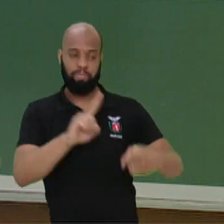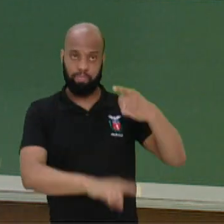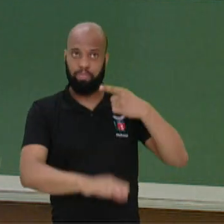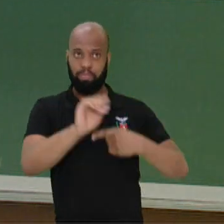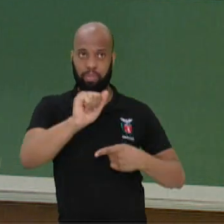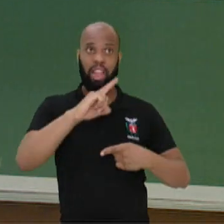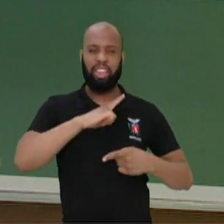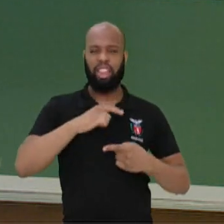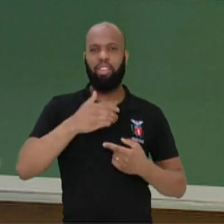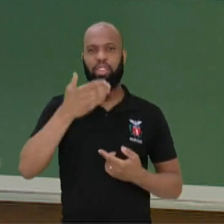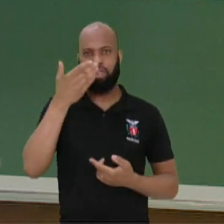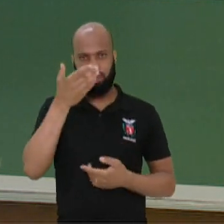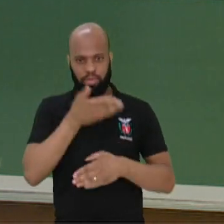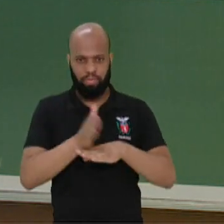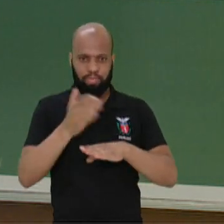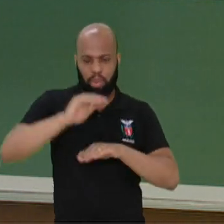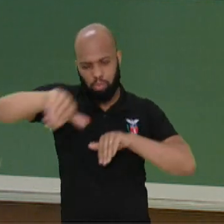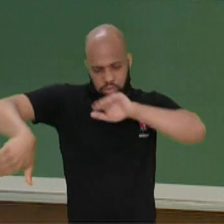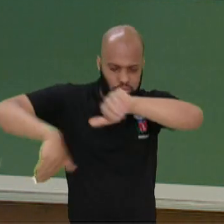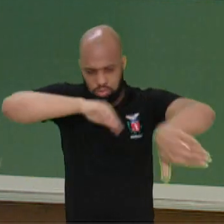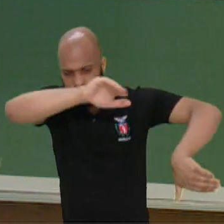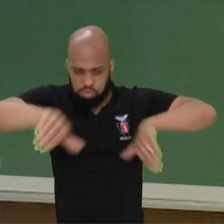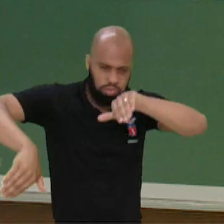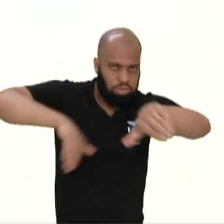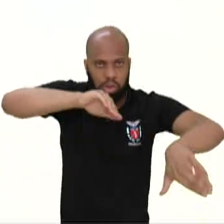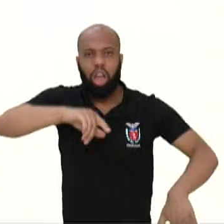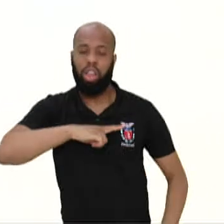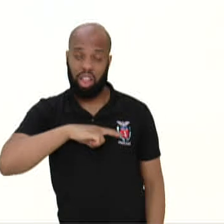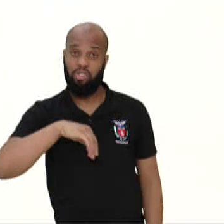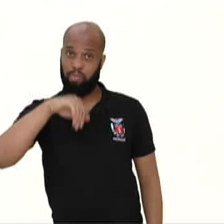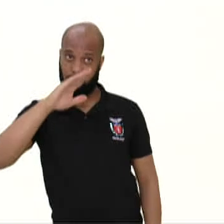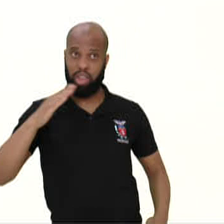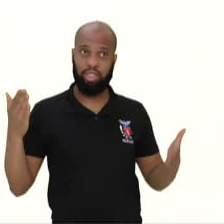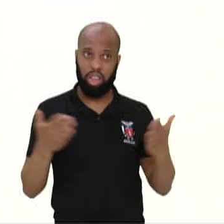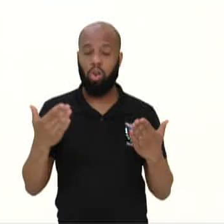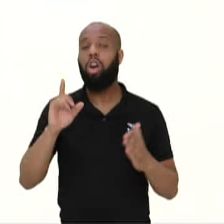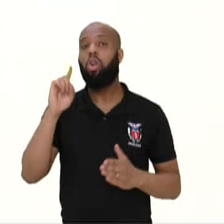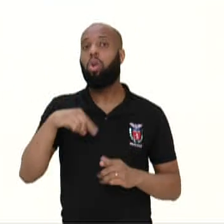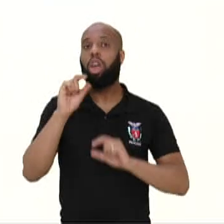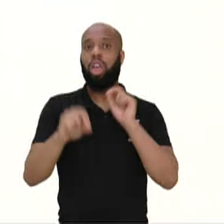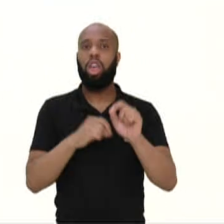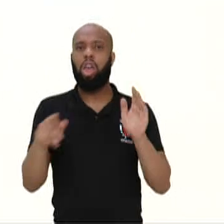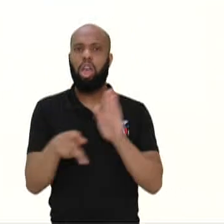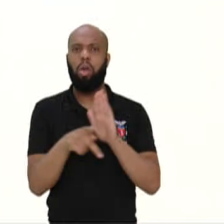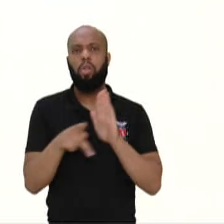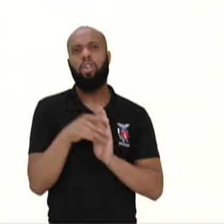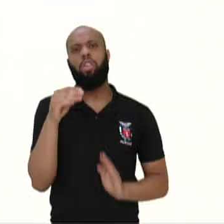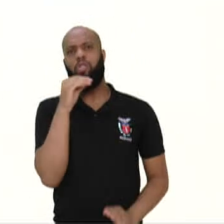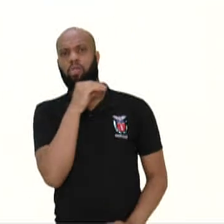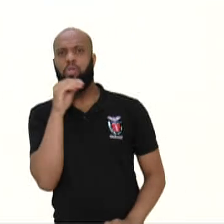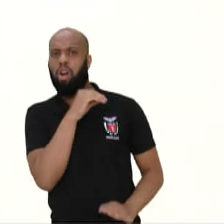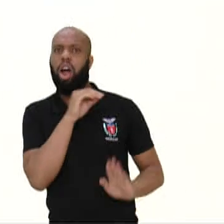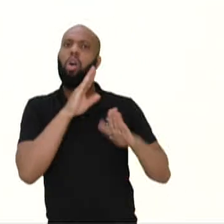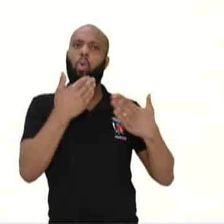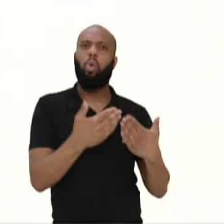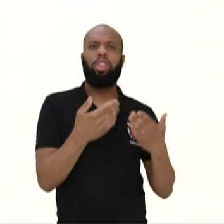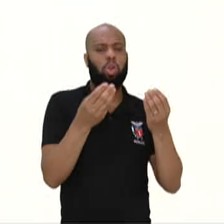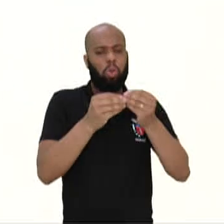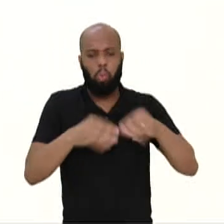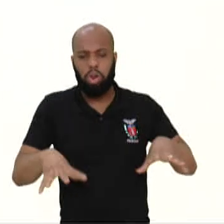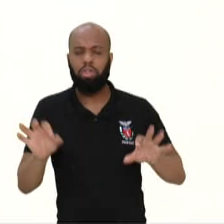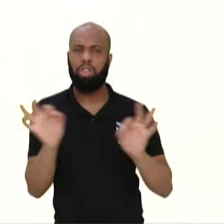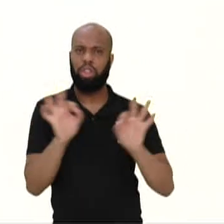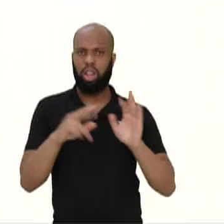A, exercícios físicos aquáticos, natação, hidroginástica, como por exemplo, que são exercícios de baixo impacto, evitando o atrito, não